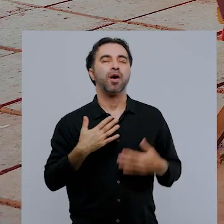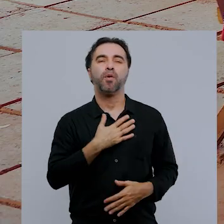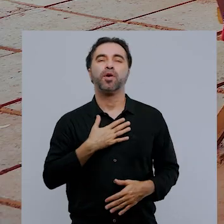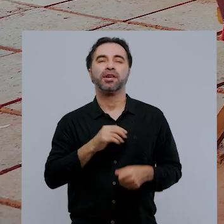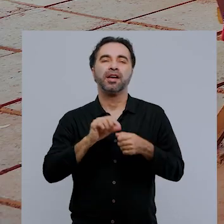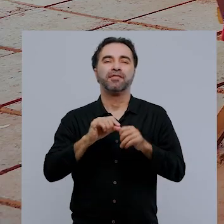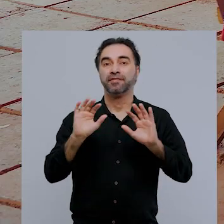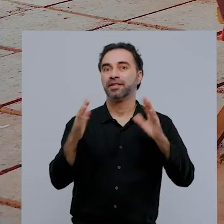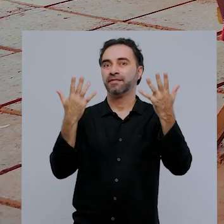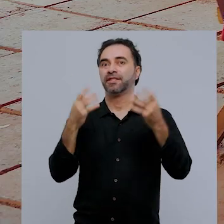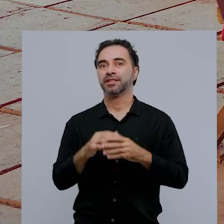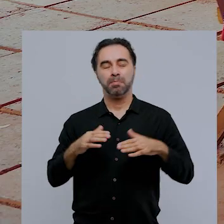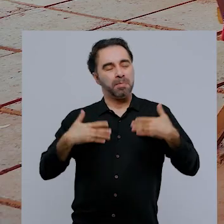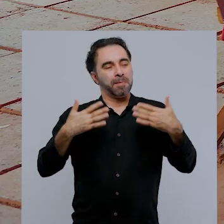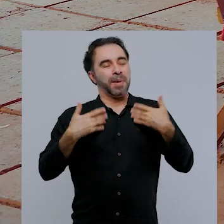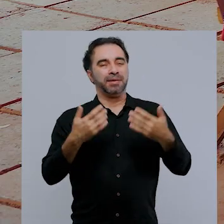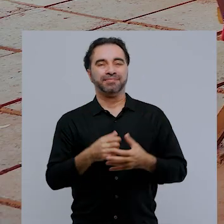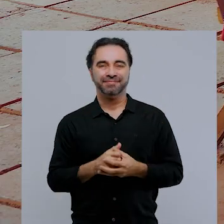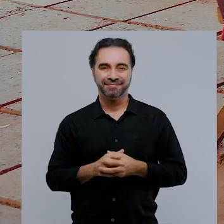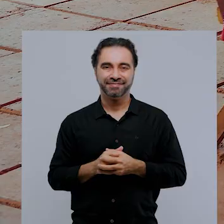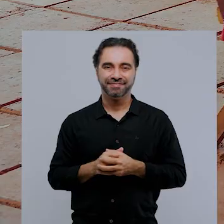gostava muito de festa, ele era animador.